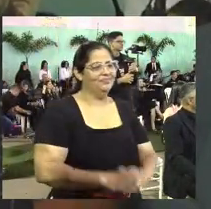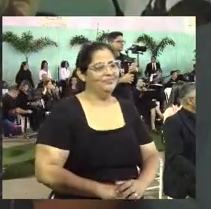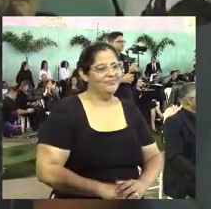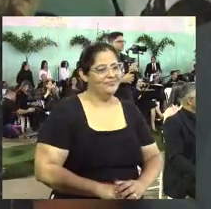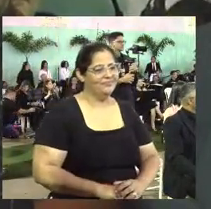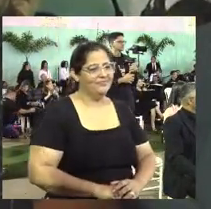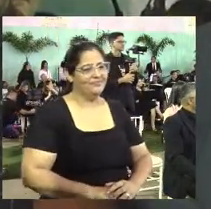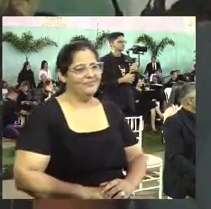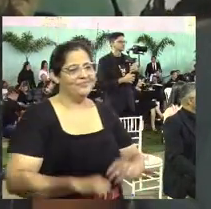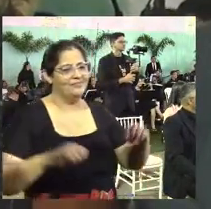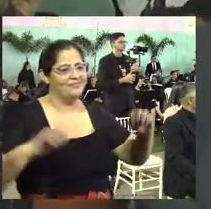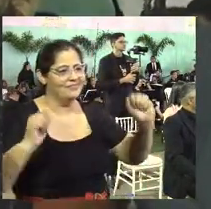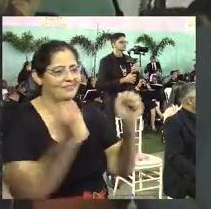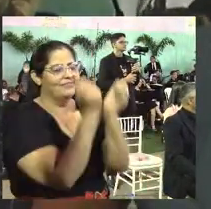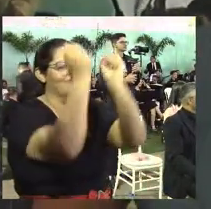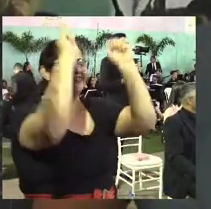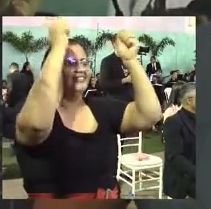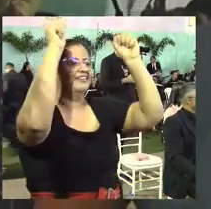aleluia